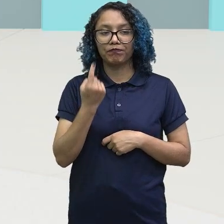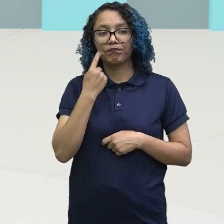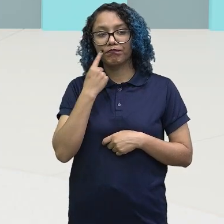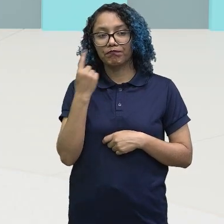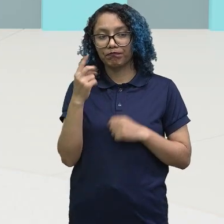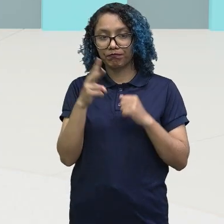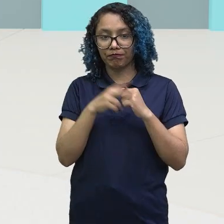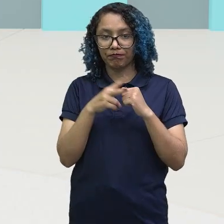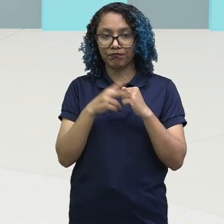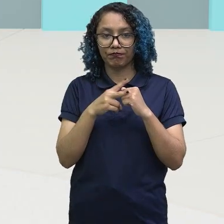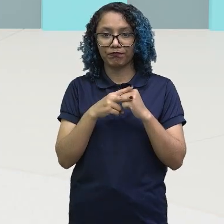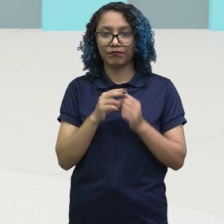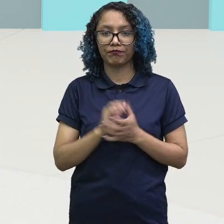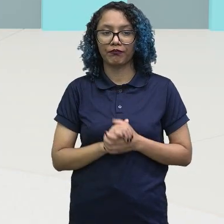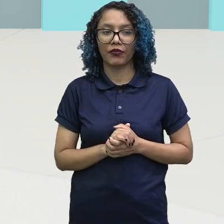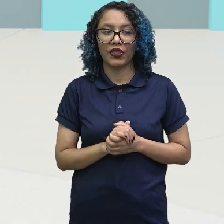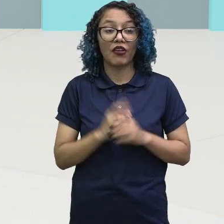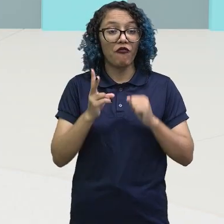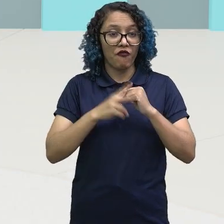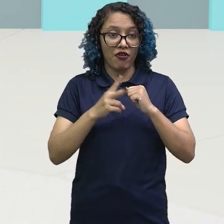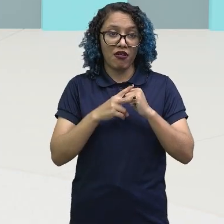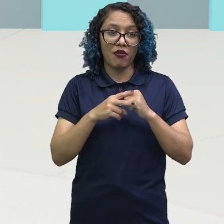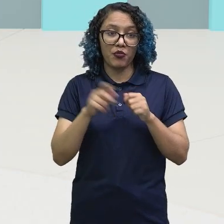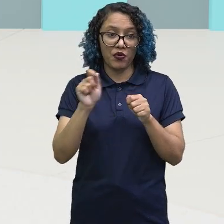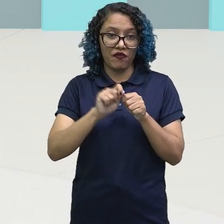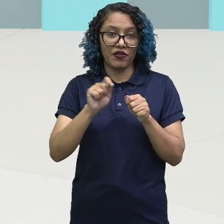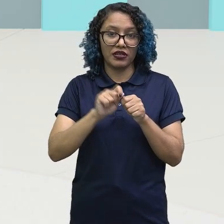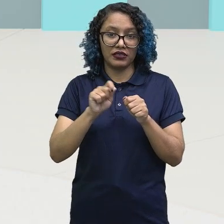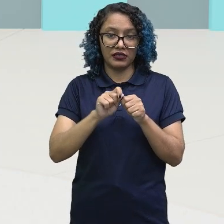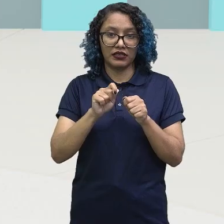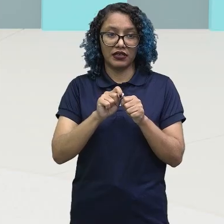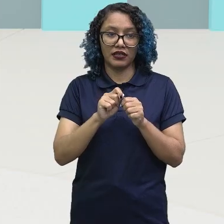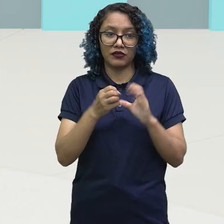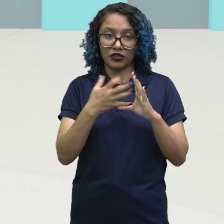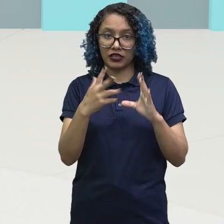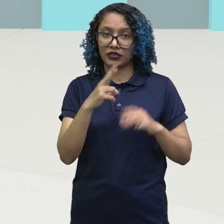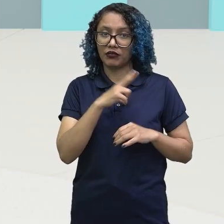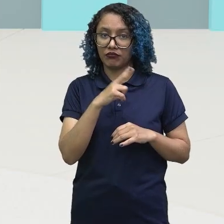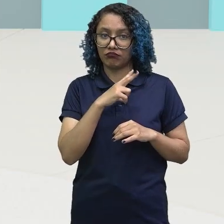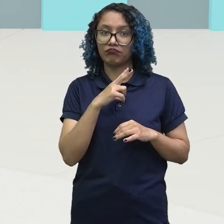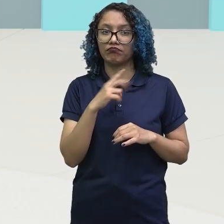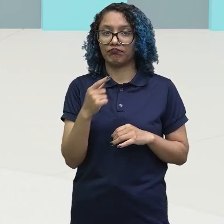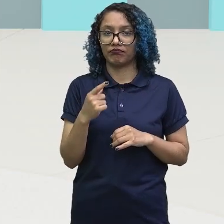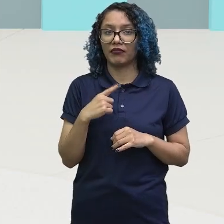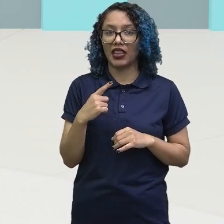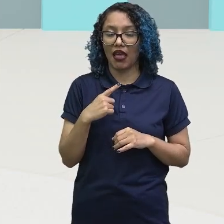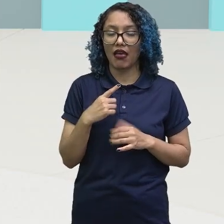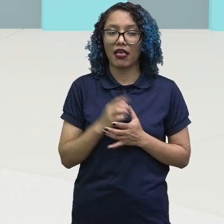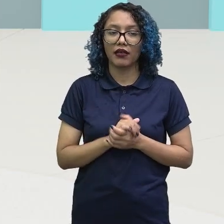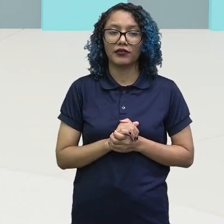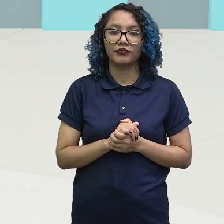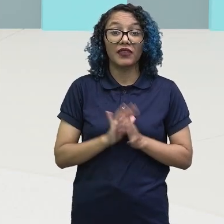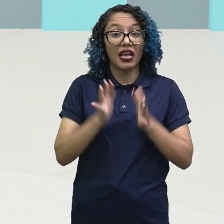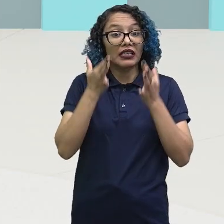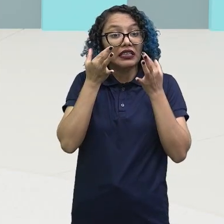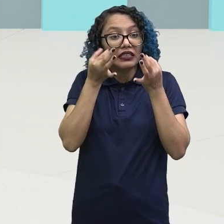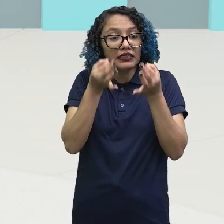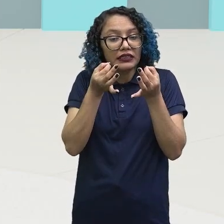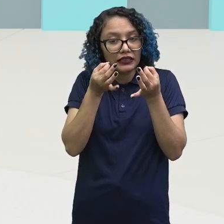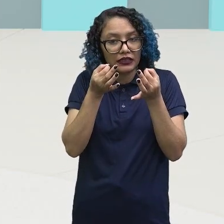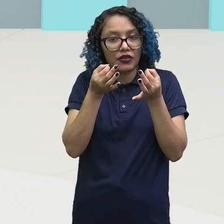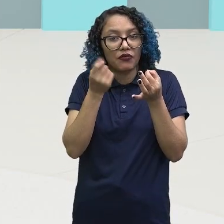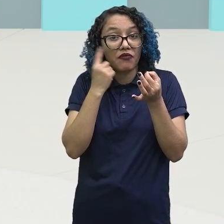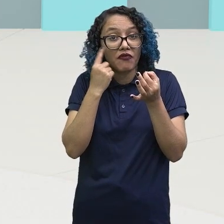aí, na verdade, o verbo fazer, ele tem a sua particularidade também. Então, atentar quando aparecer esse verbo para fazer